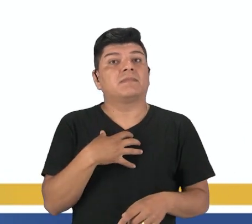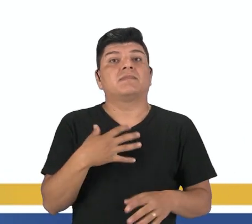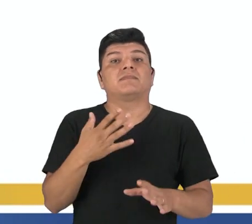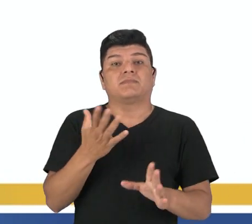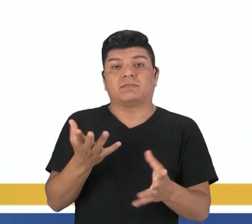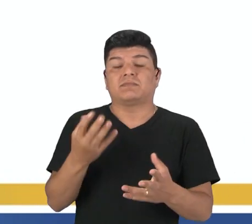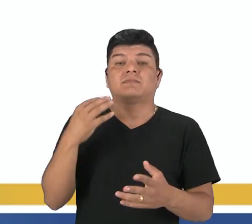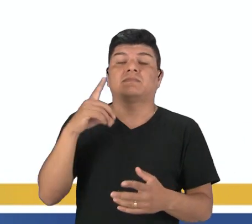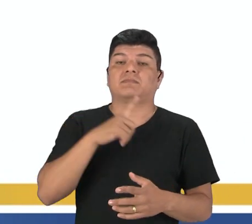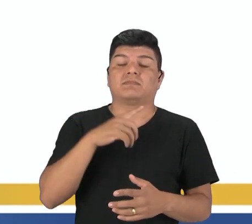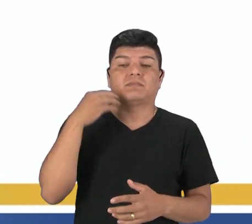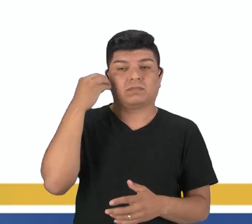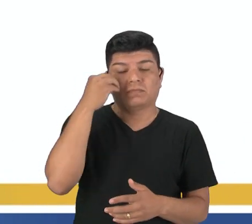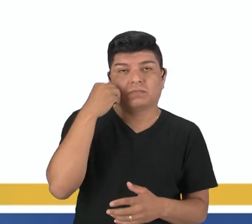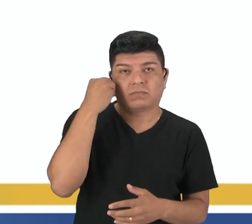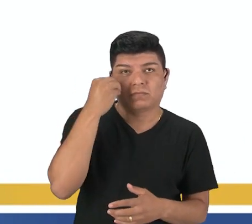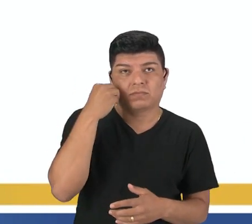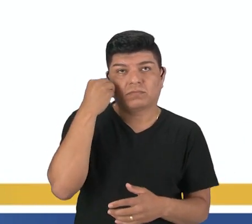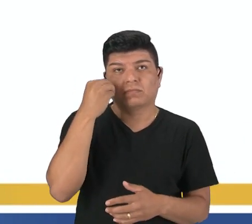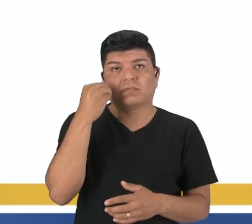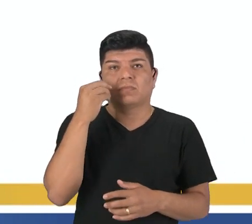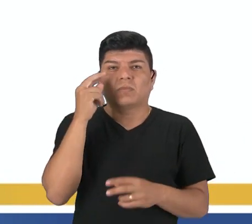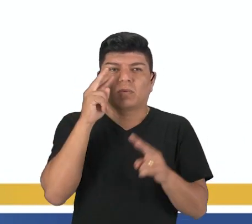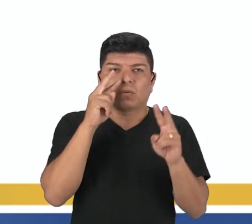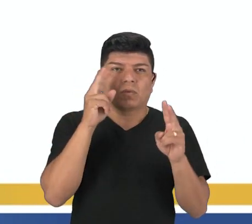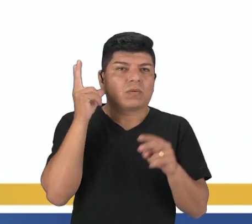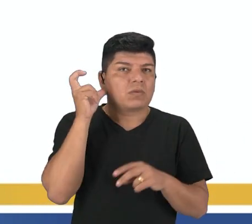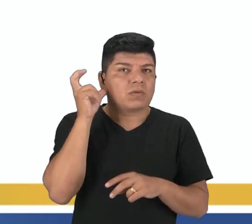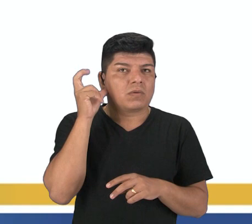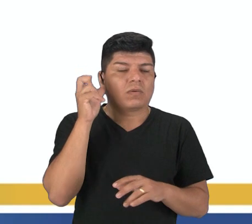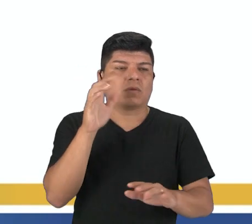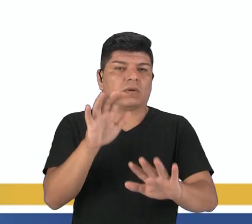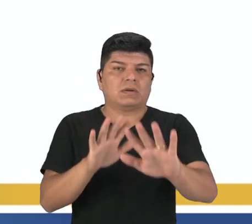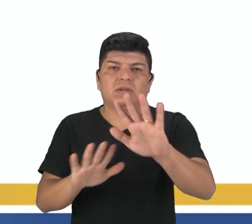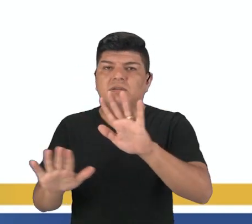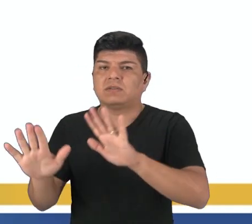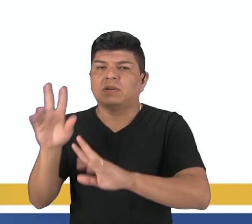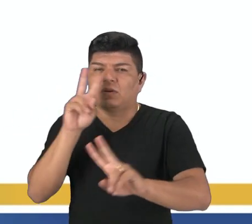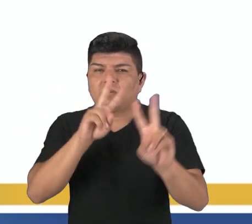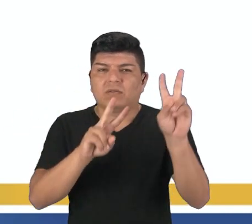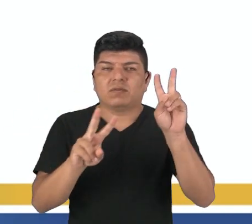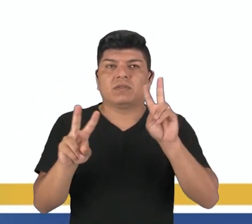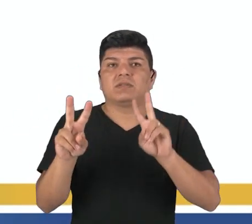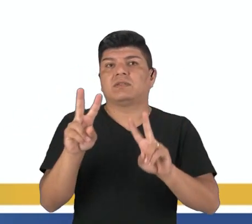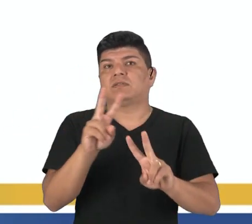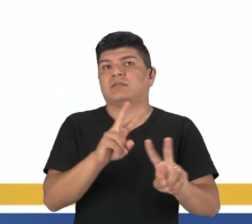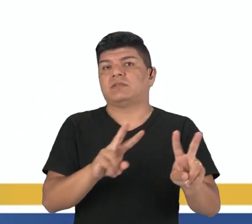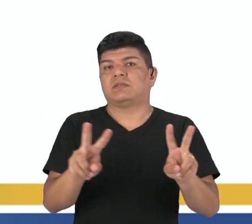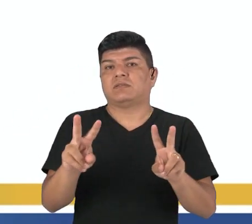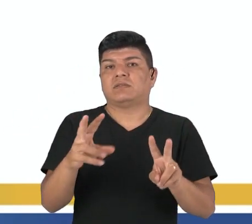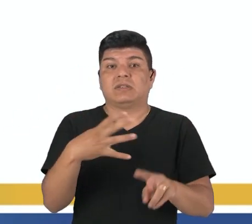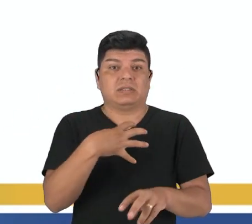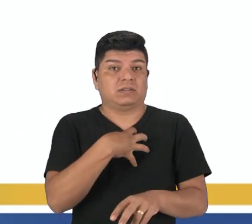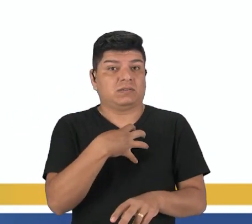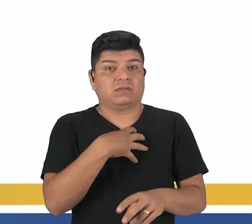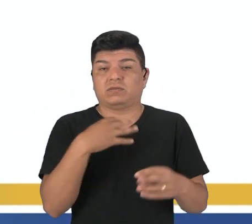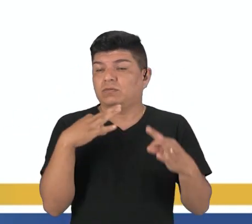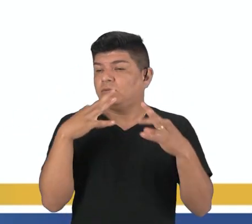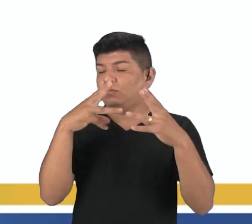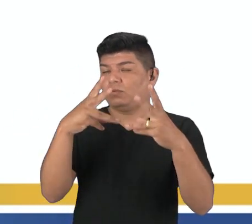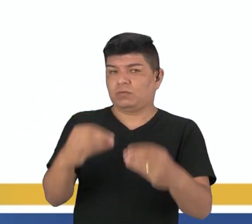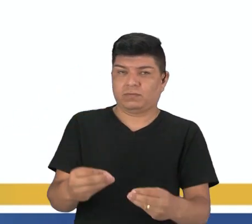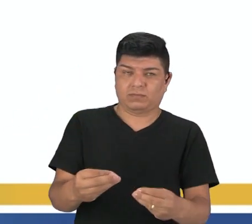tenha essas experiências. É o ouvir, é o tato, é a visão, é o sentir todos